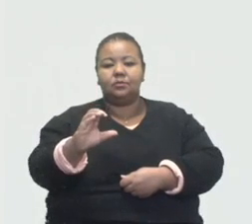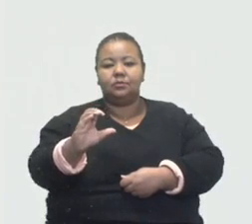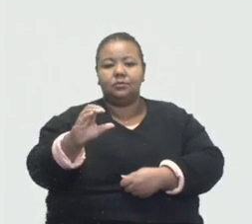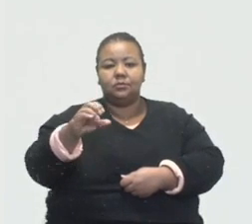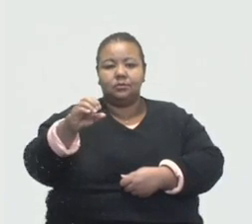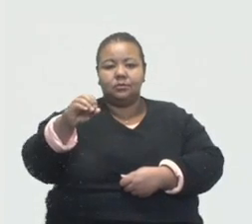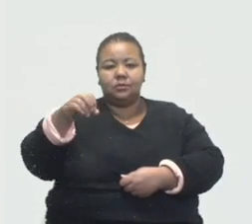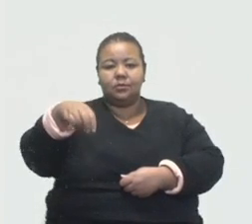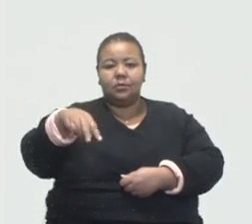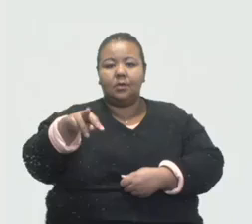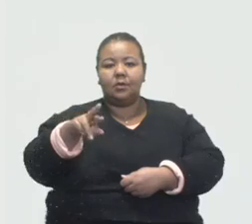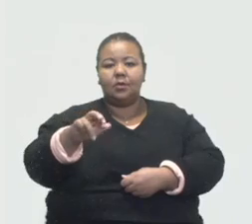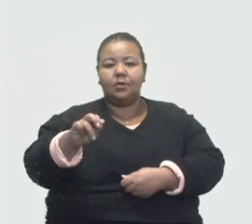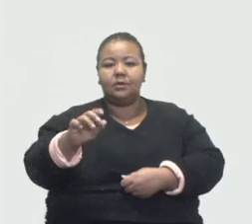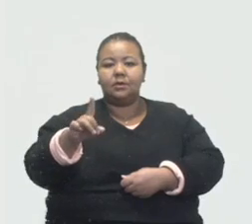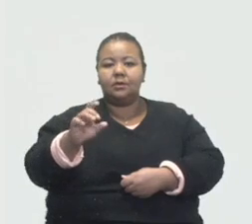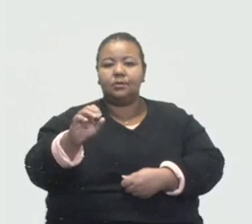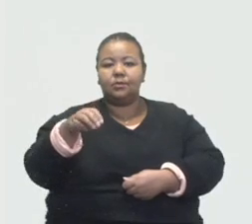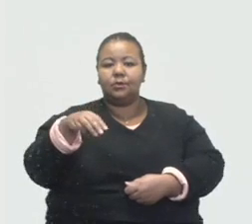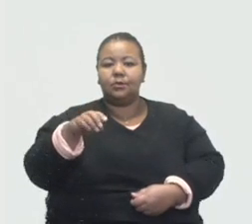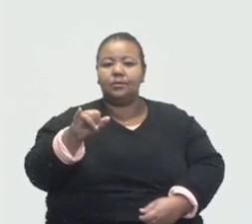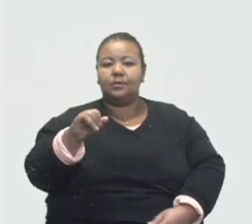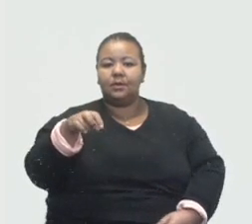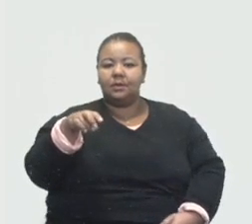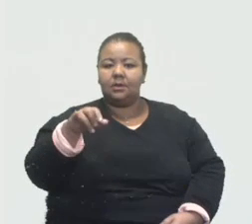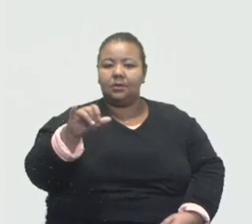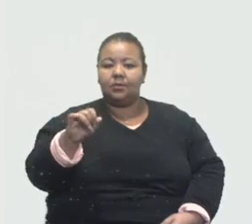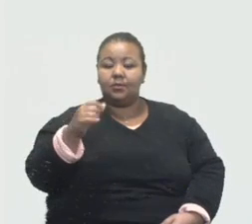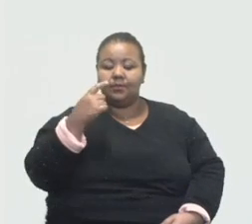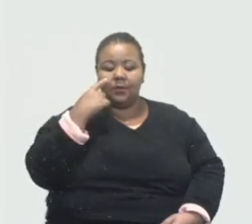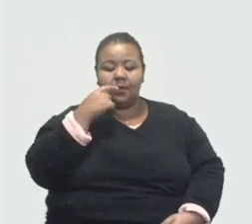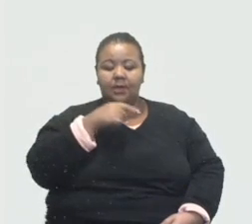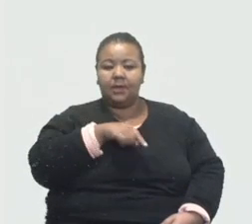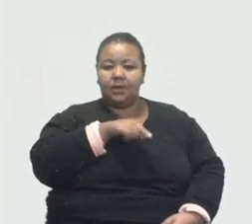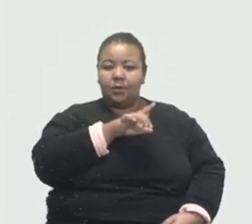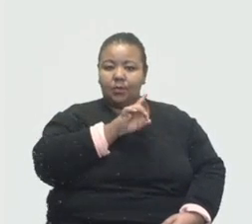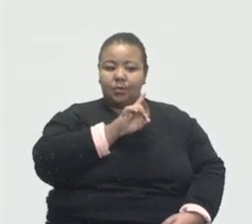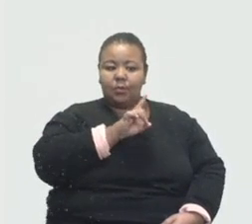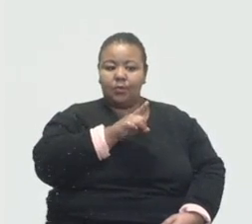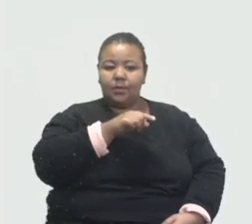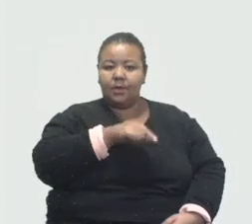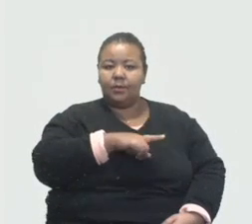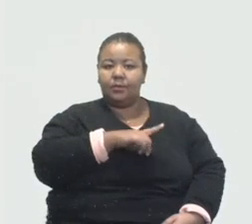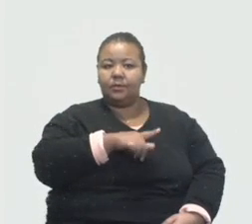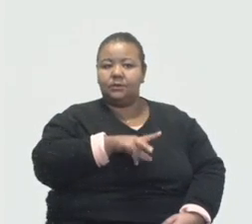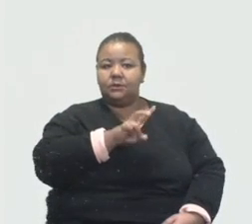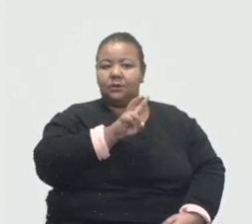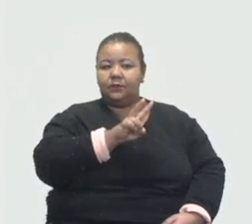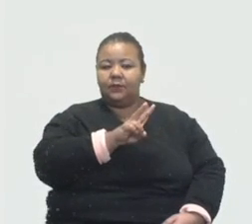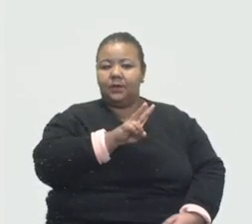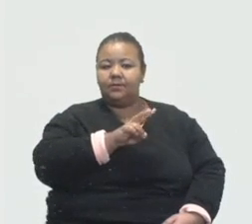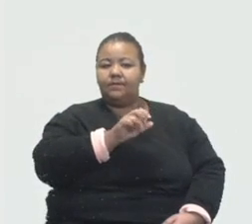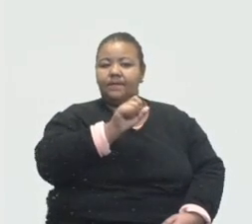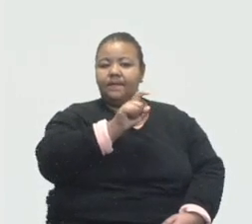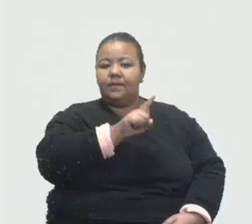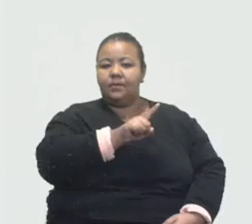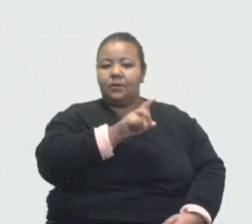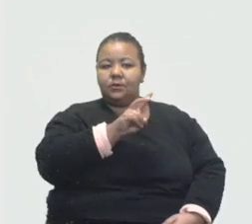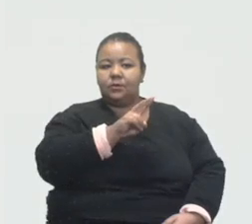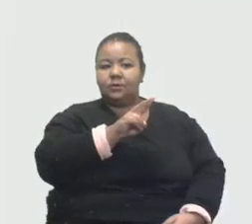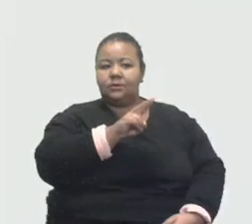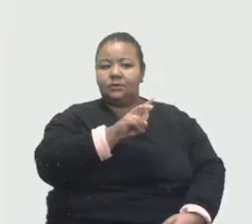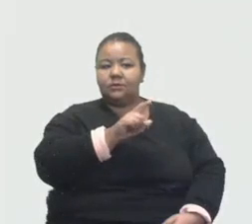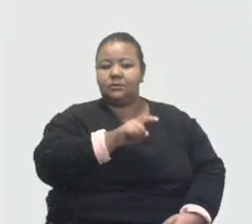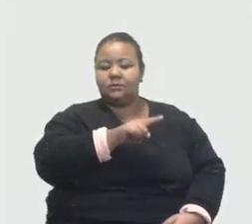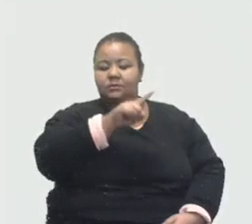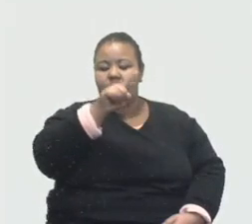nós realizamos com esse? Então, veja que aqui no nosso domínio nós temos o vetor V, que tem componentes 1 e 2. Por